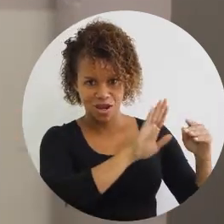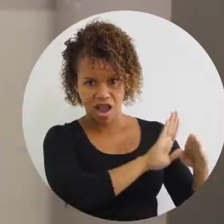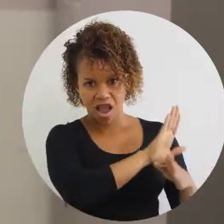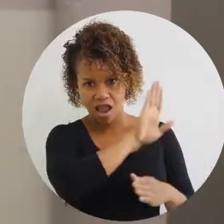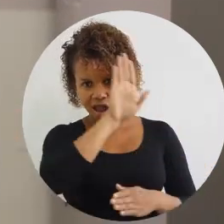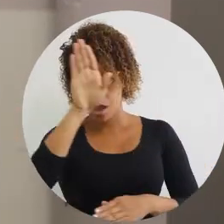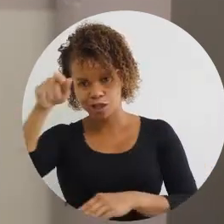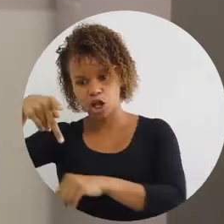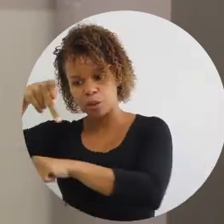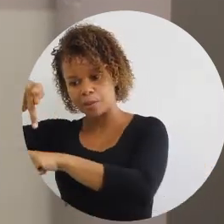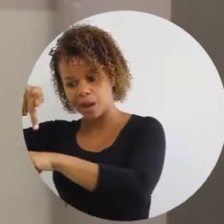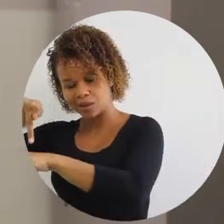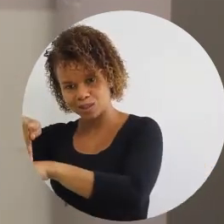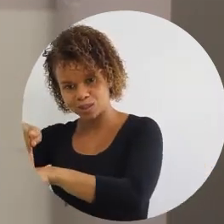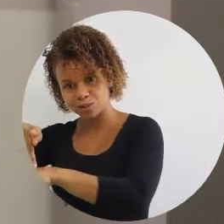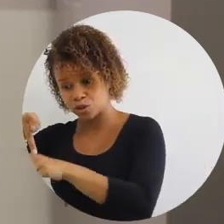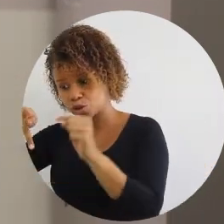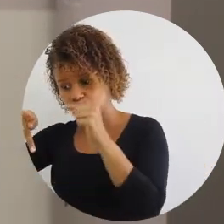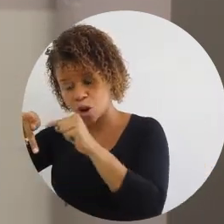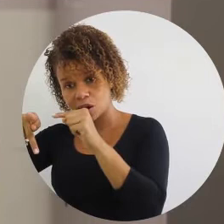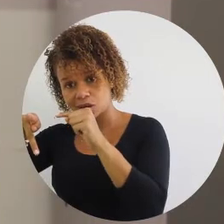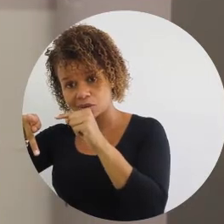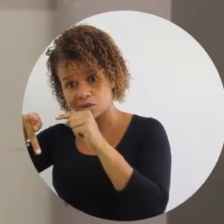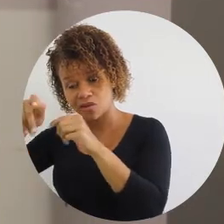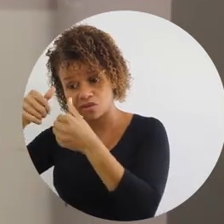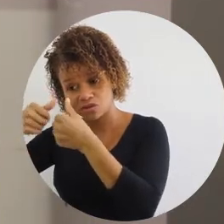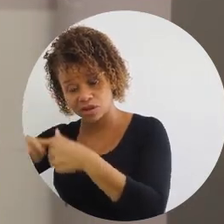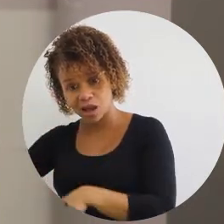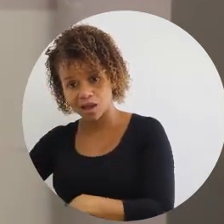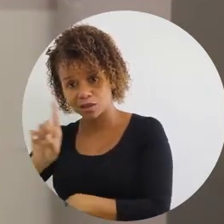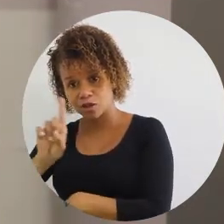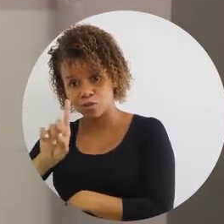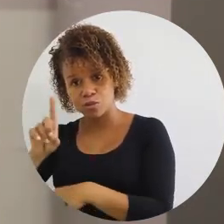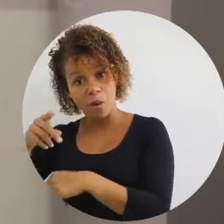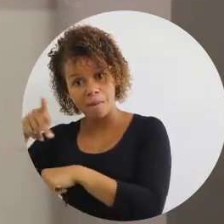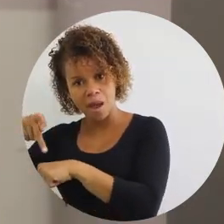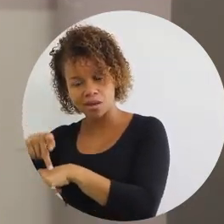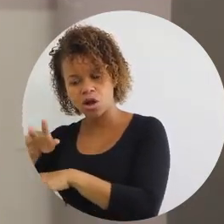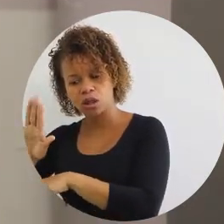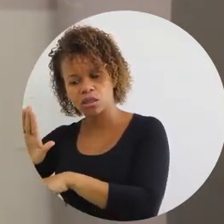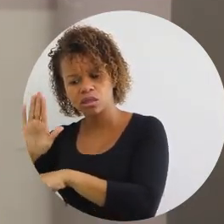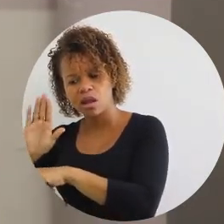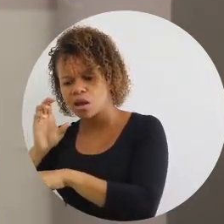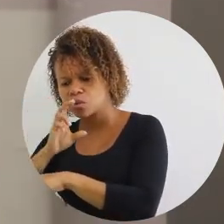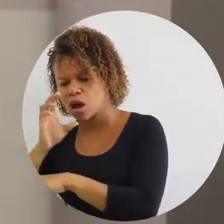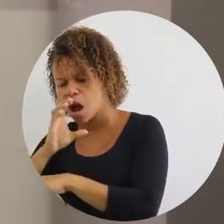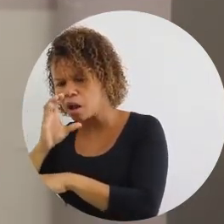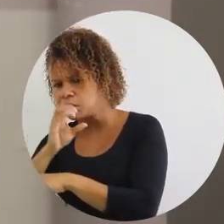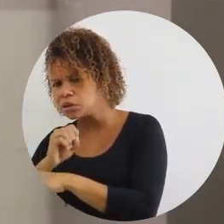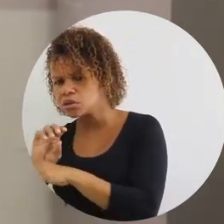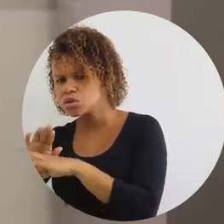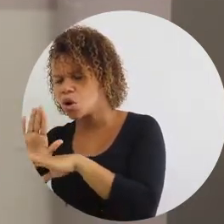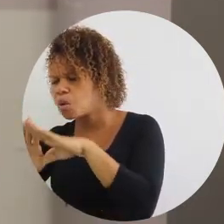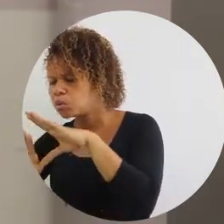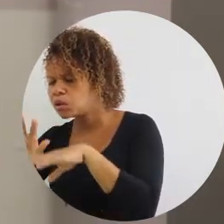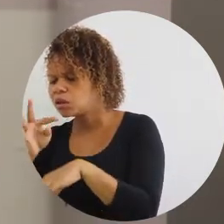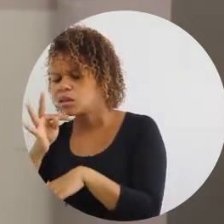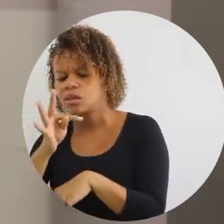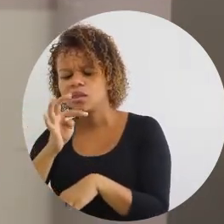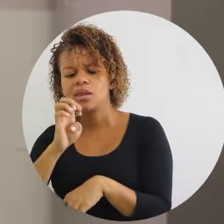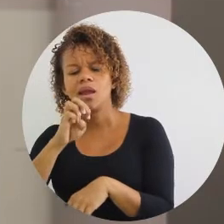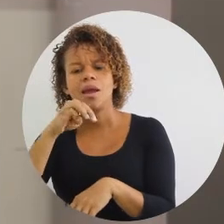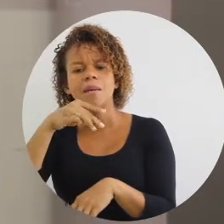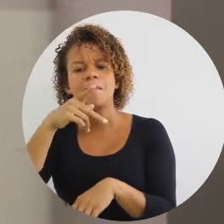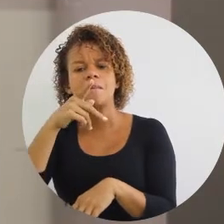no país, só que elas não vão ficar no país. Elas estão temporariamente no país, em trânsito pelo